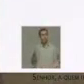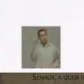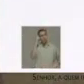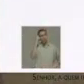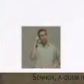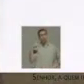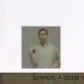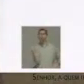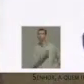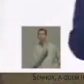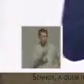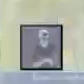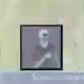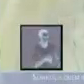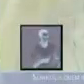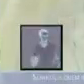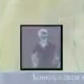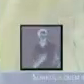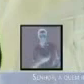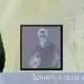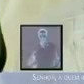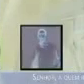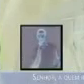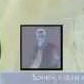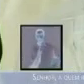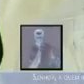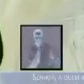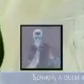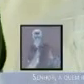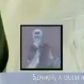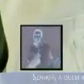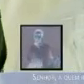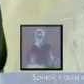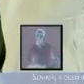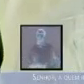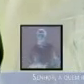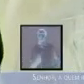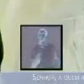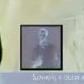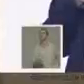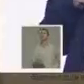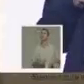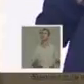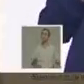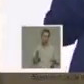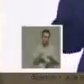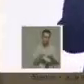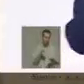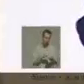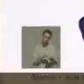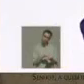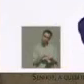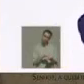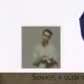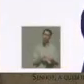nós. Cristianismo não é religião que leva a pessoa a sair de si, a ir para um plano